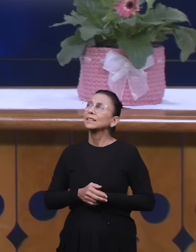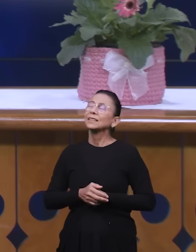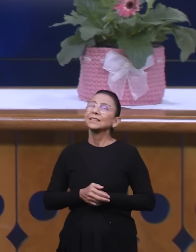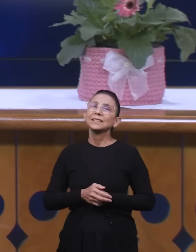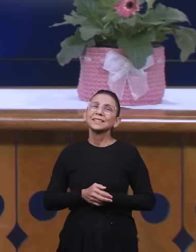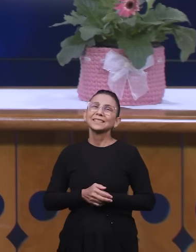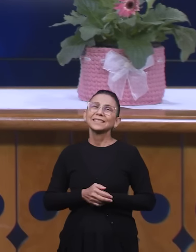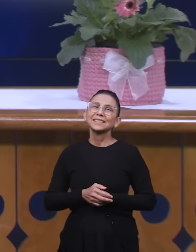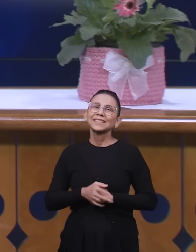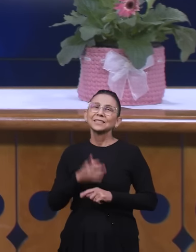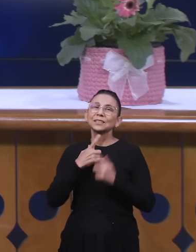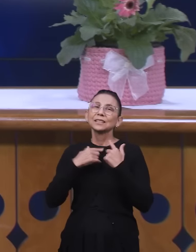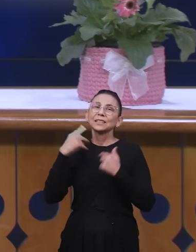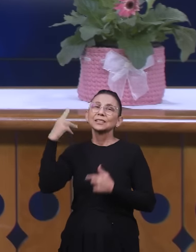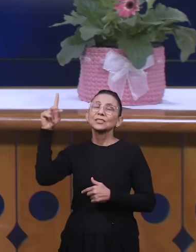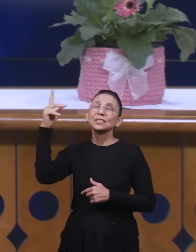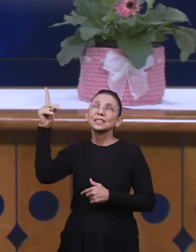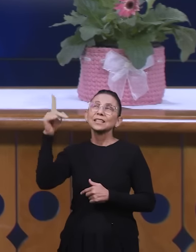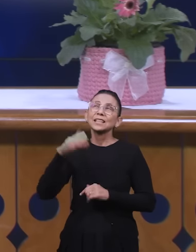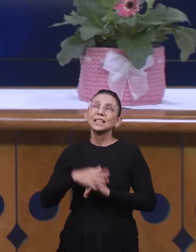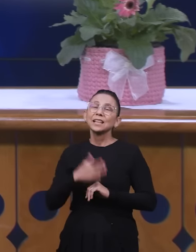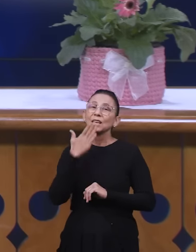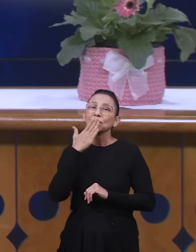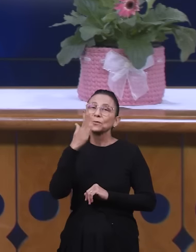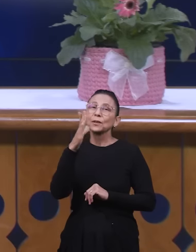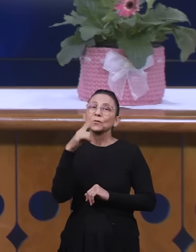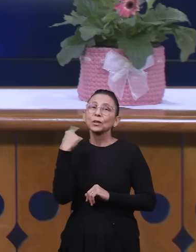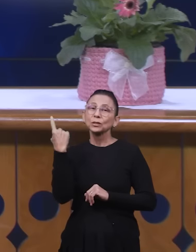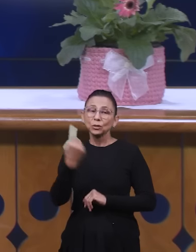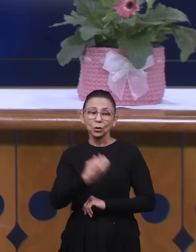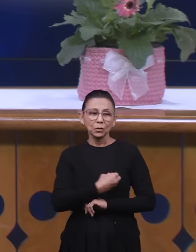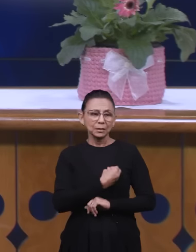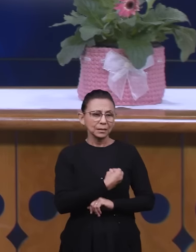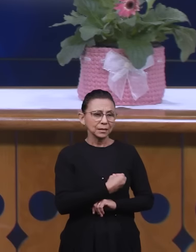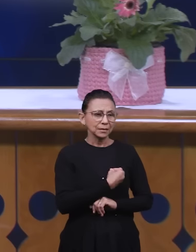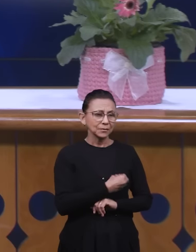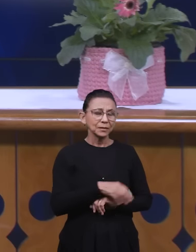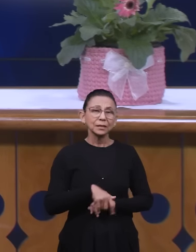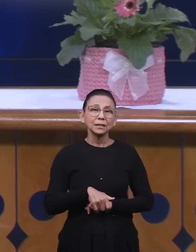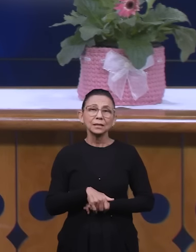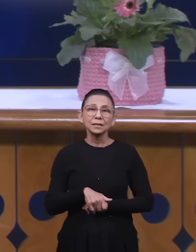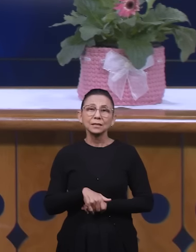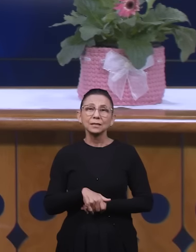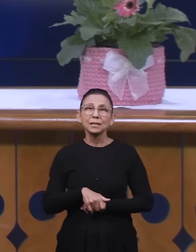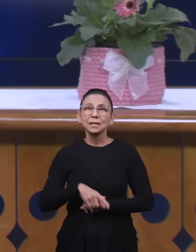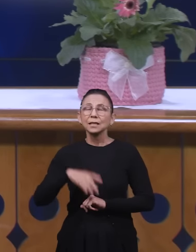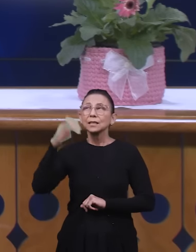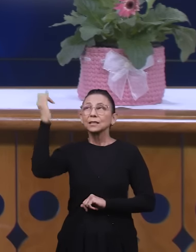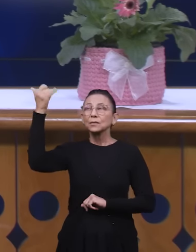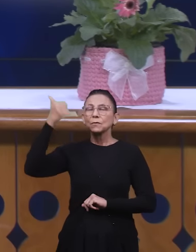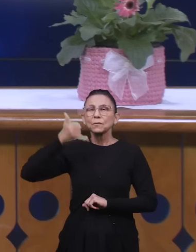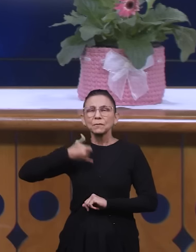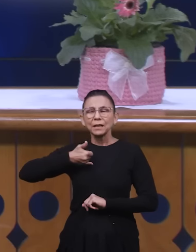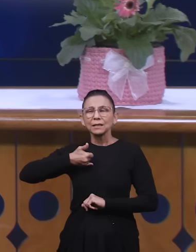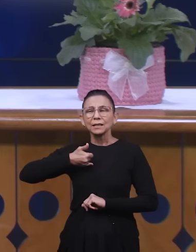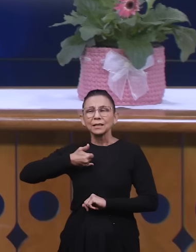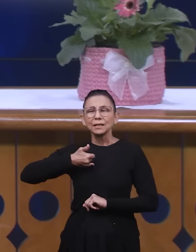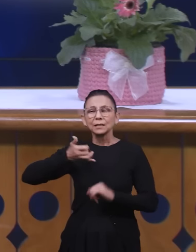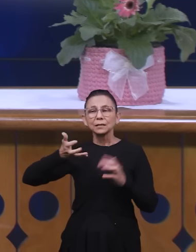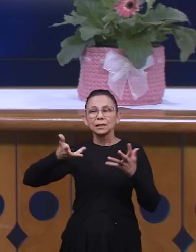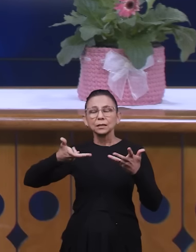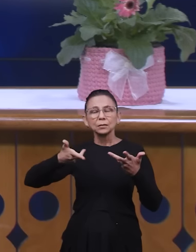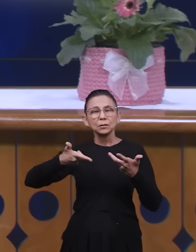Conhecer a vontade dele para nós. Ouvir aquilo que é a sua ordem. Que maravilhoso